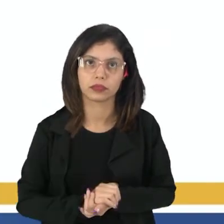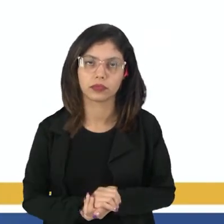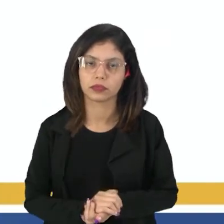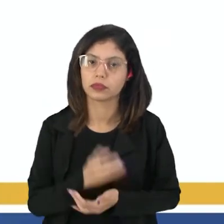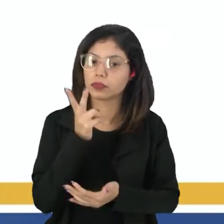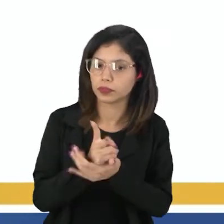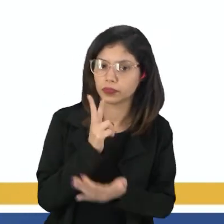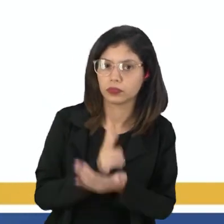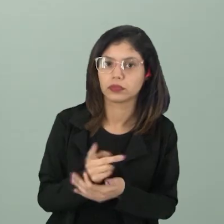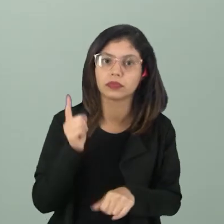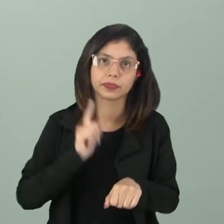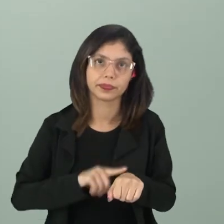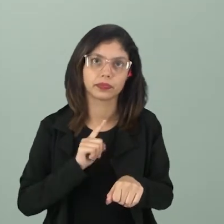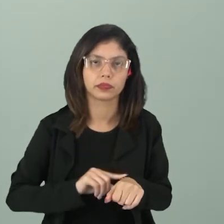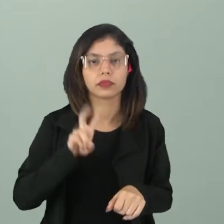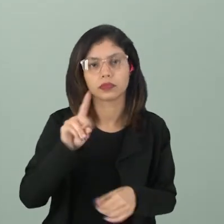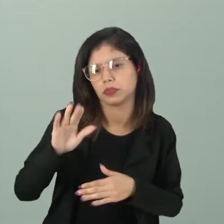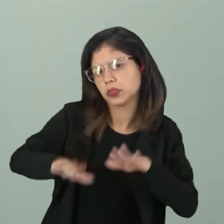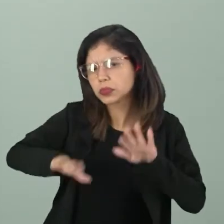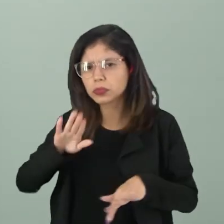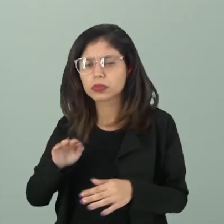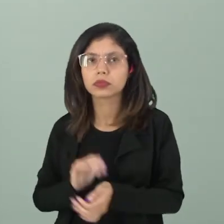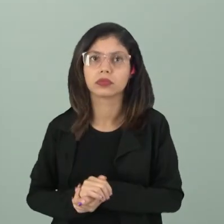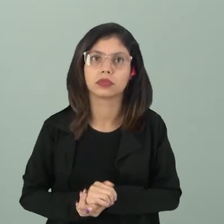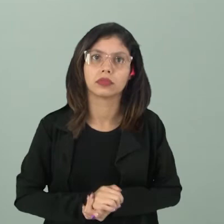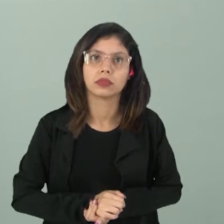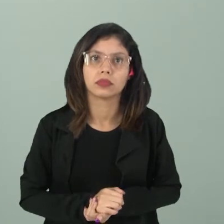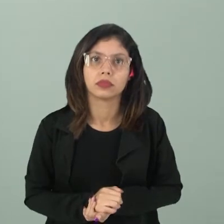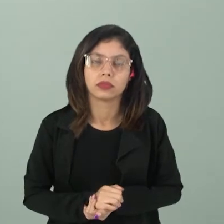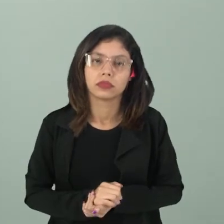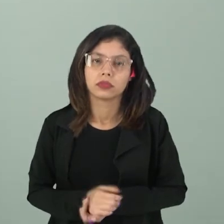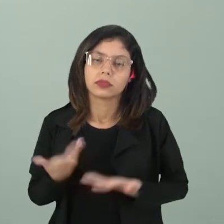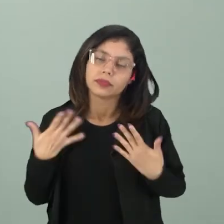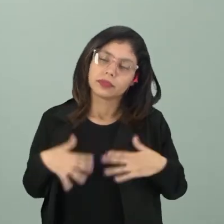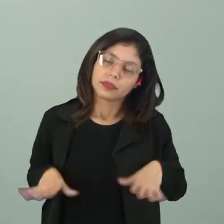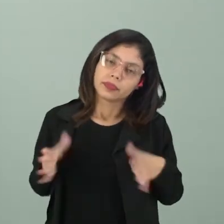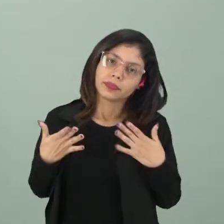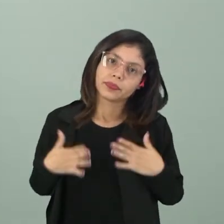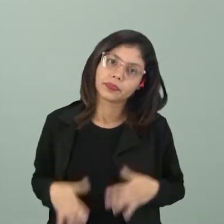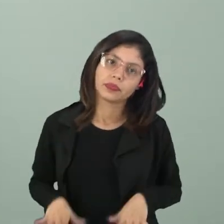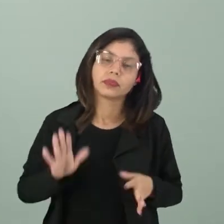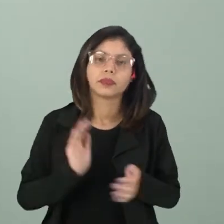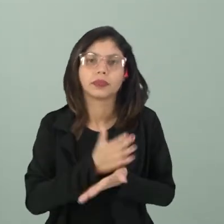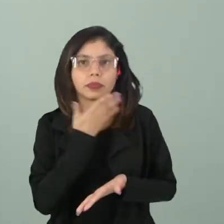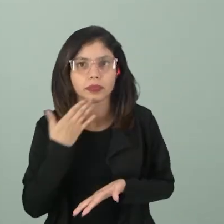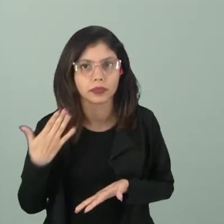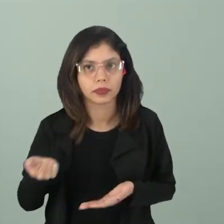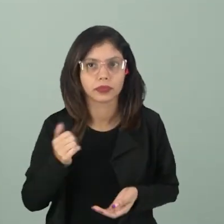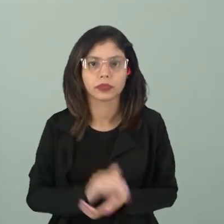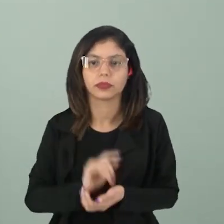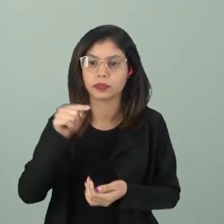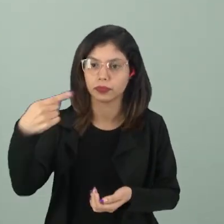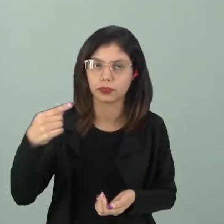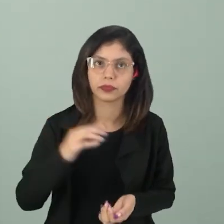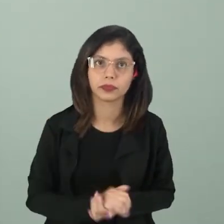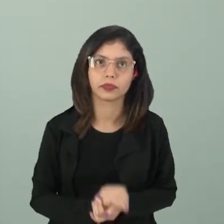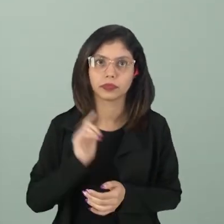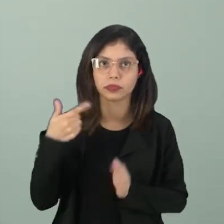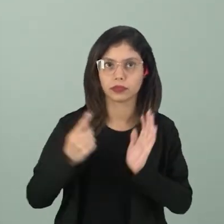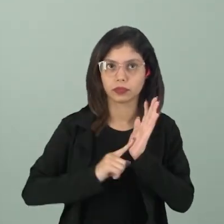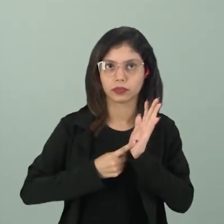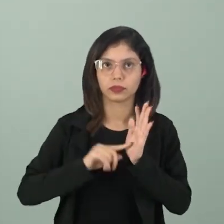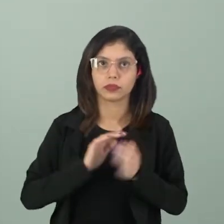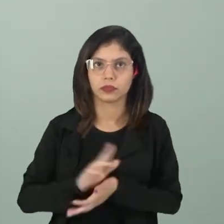mesmo tempo eu vou, de alguma maneira, ser cordial, ser tranquilo, ser agradável àquela situação. Outro